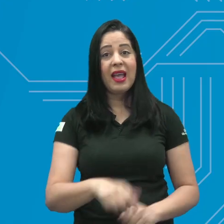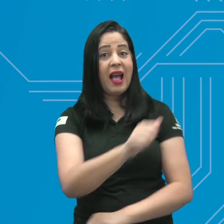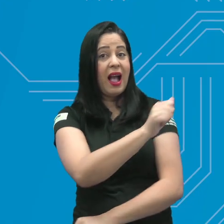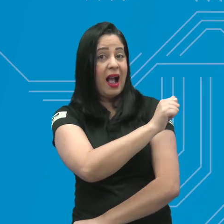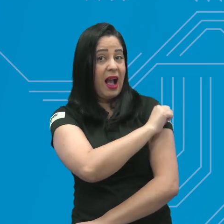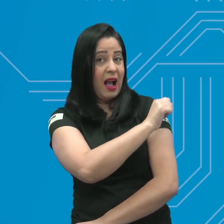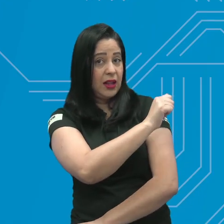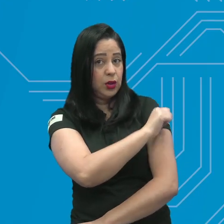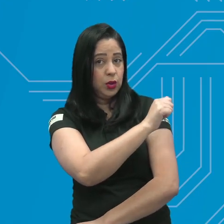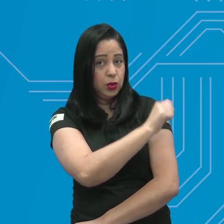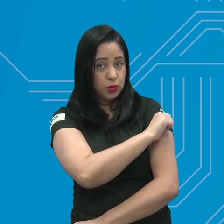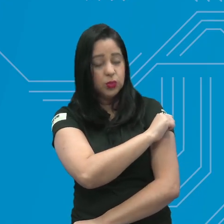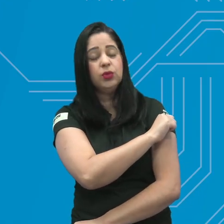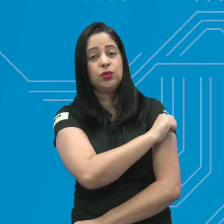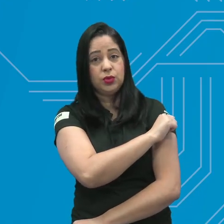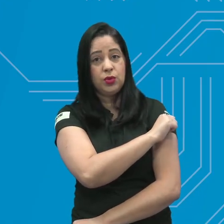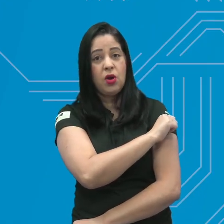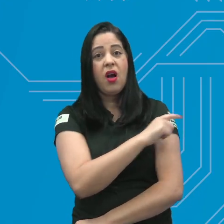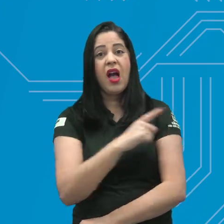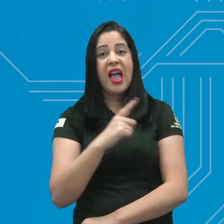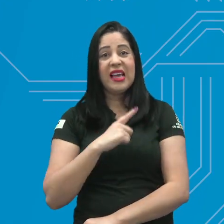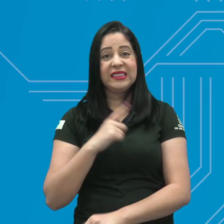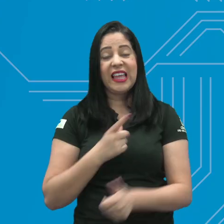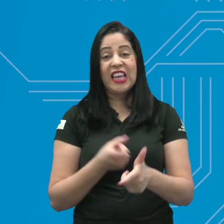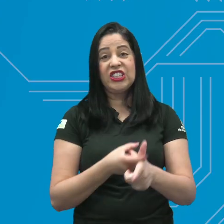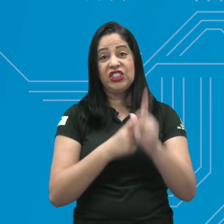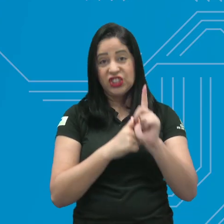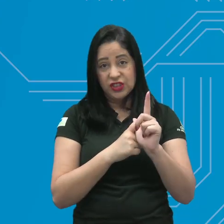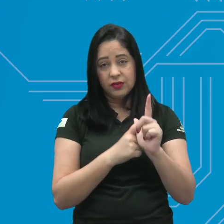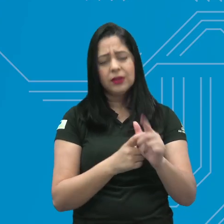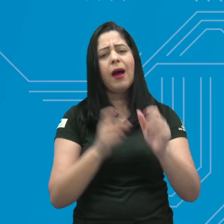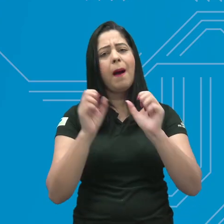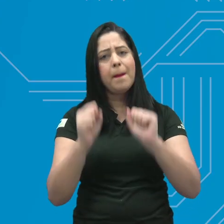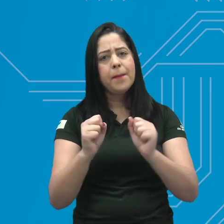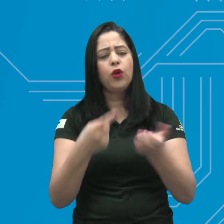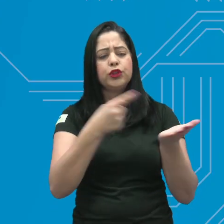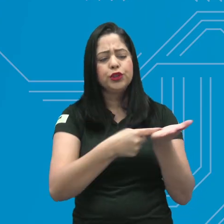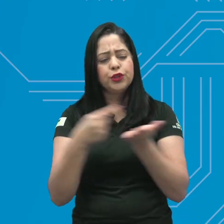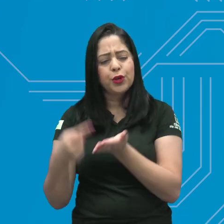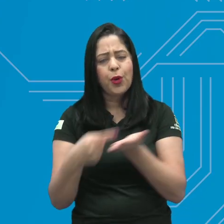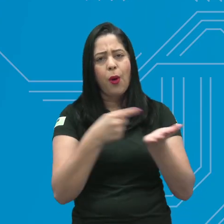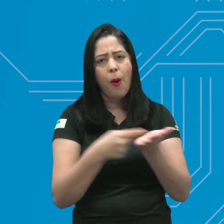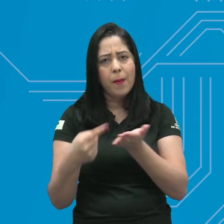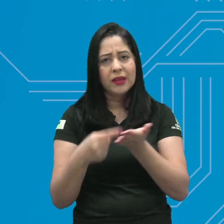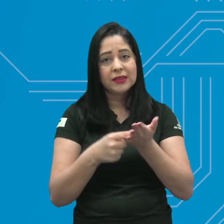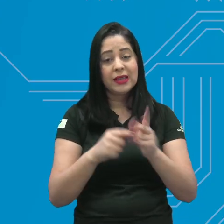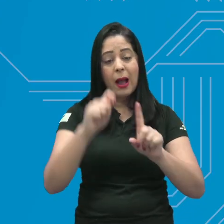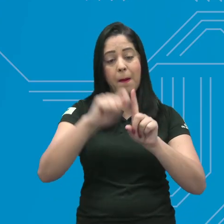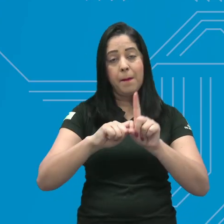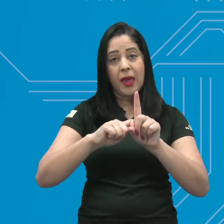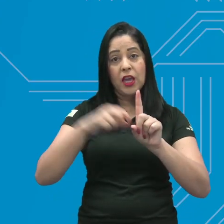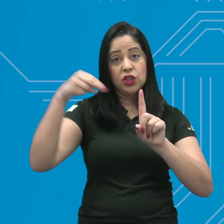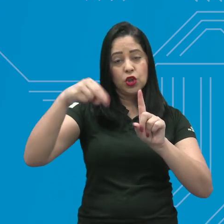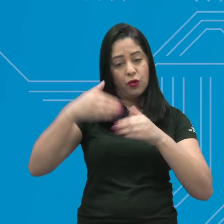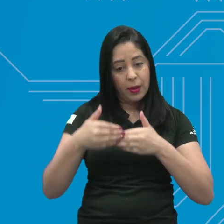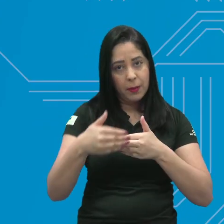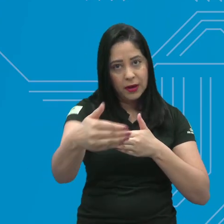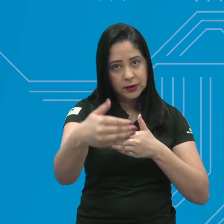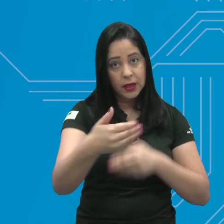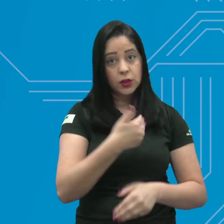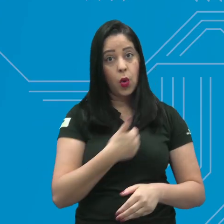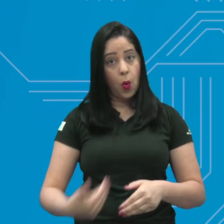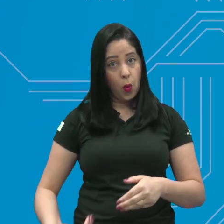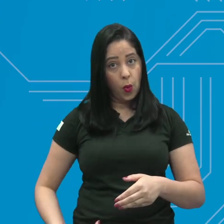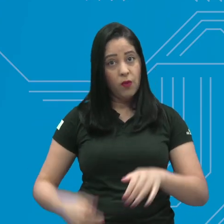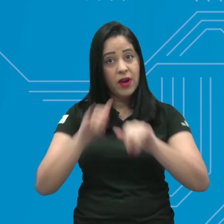Unidos. Estudantes com parcelas do financiamento estudantil em atraso poderão renegociar os débitos a partir de